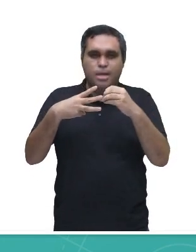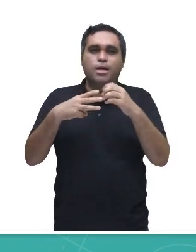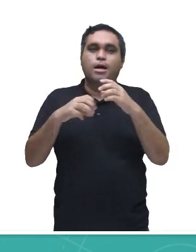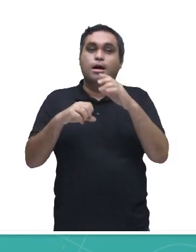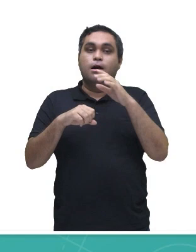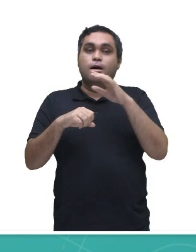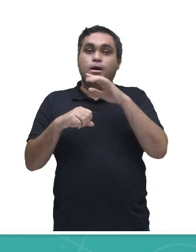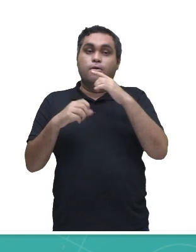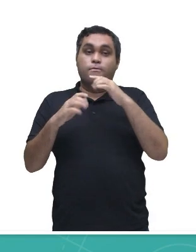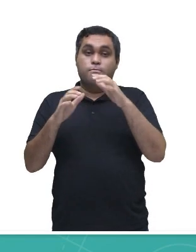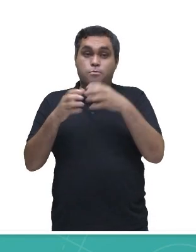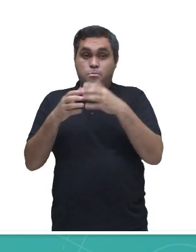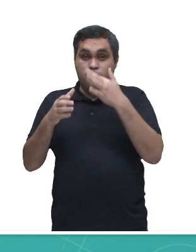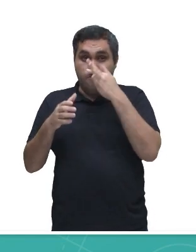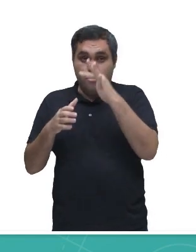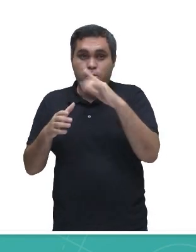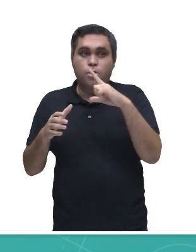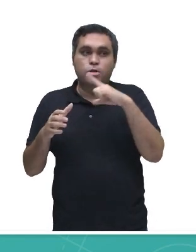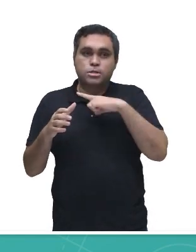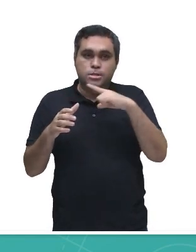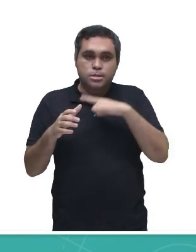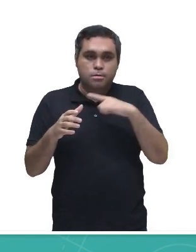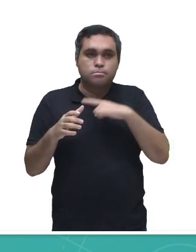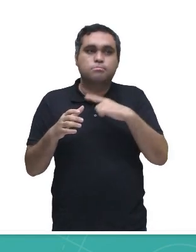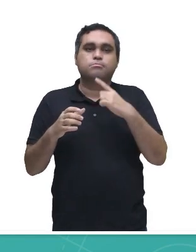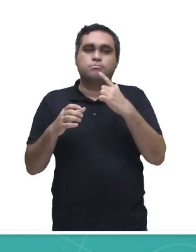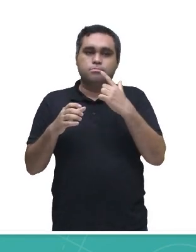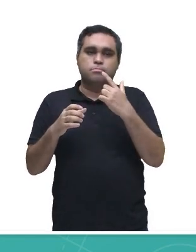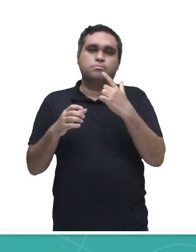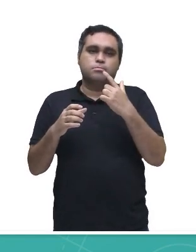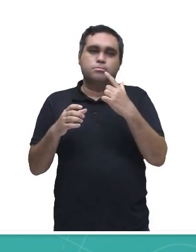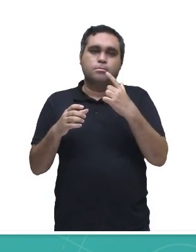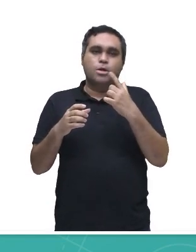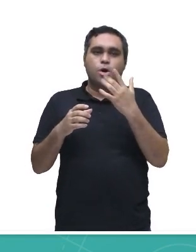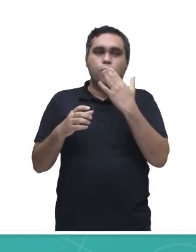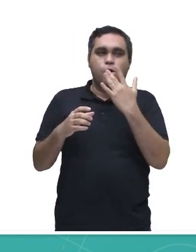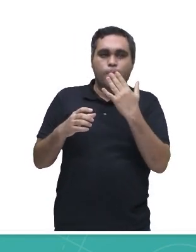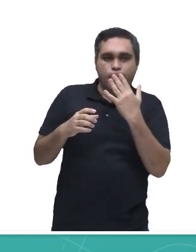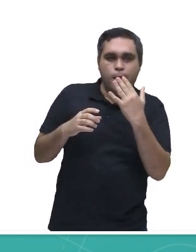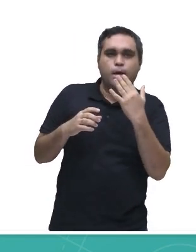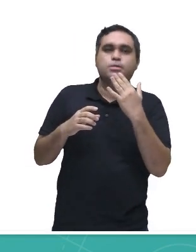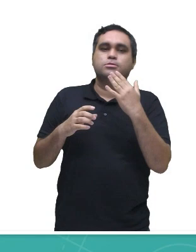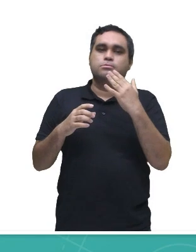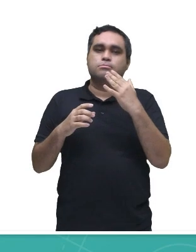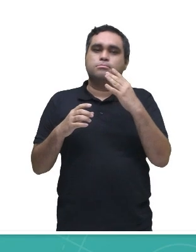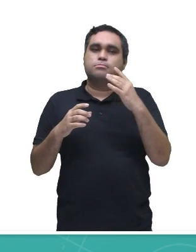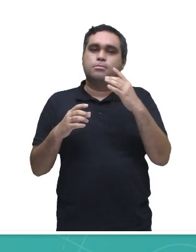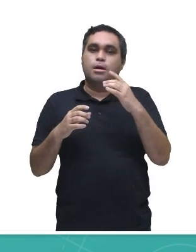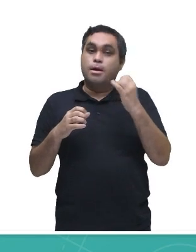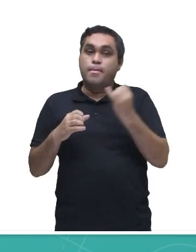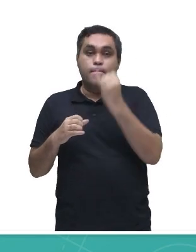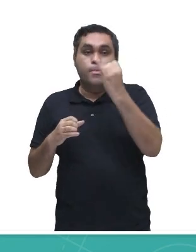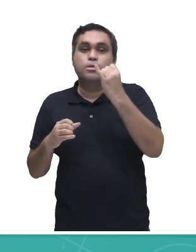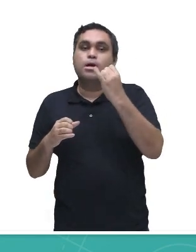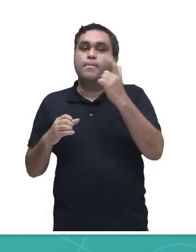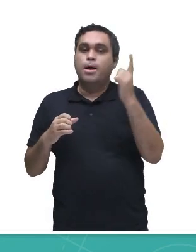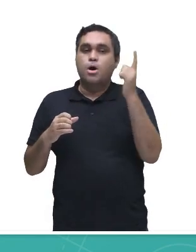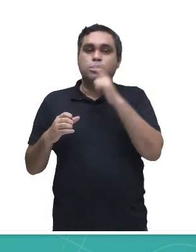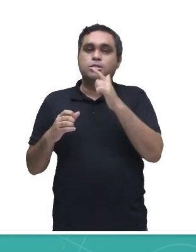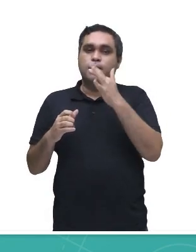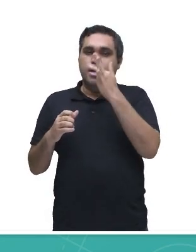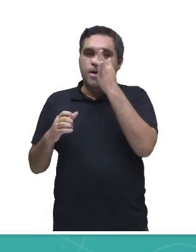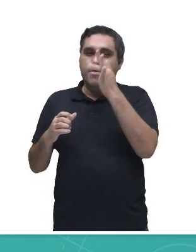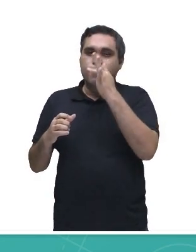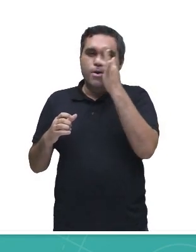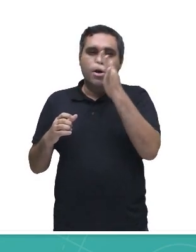cloroplastos. Importante falar dos cloroplastos, que eles são essenciais para a realização da fotossíntese e para a